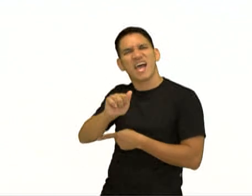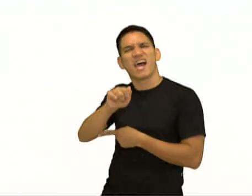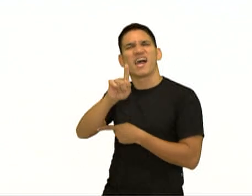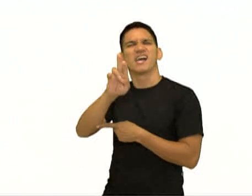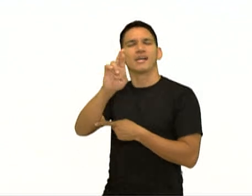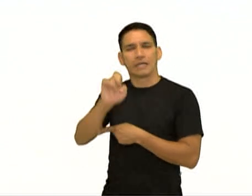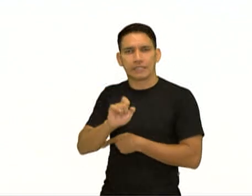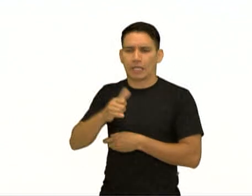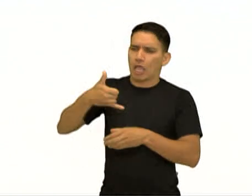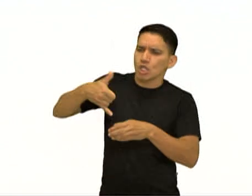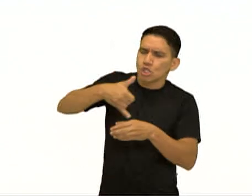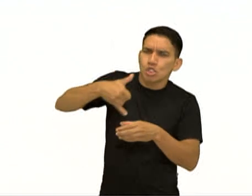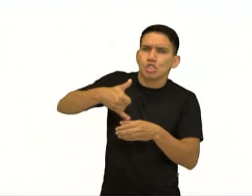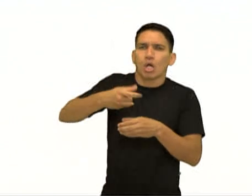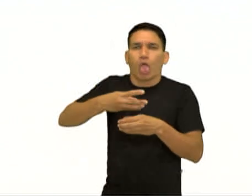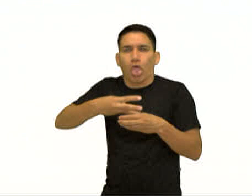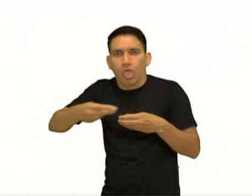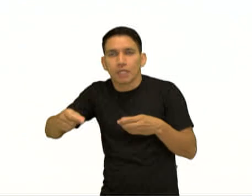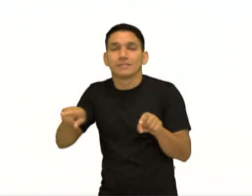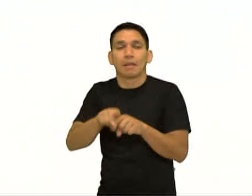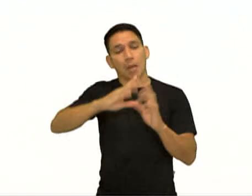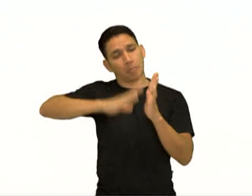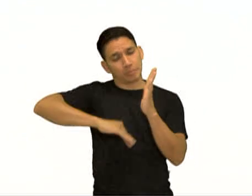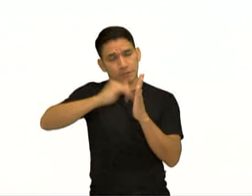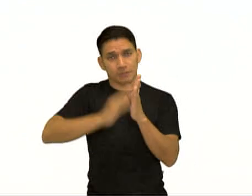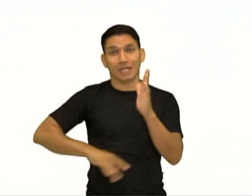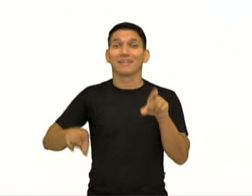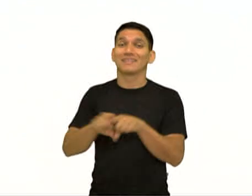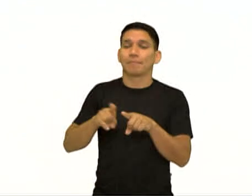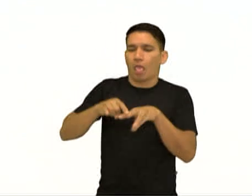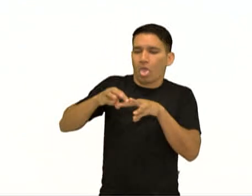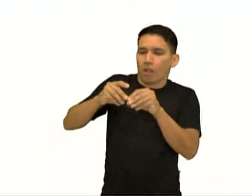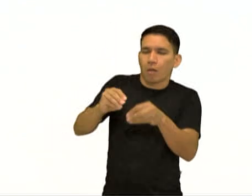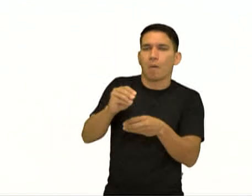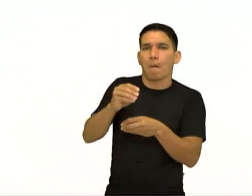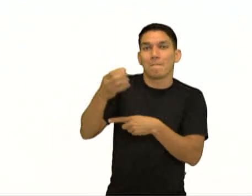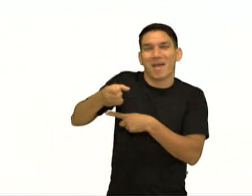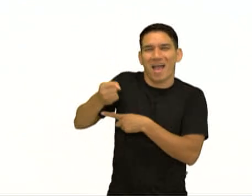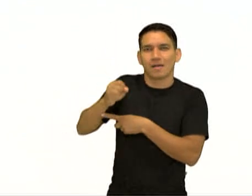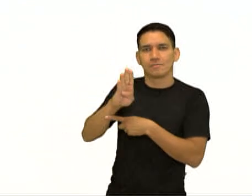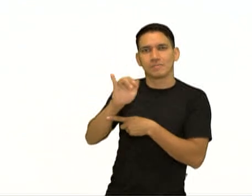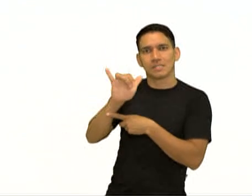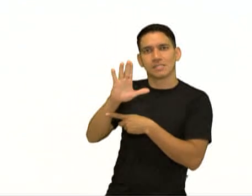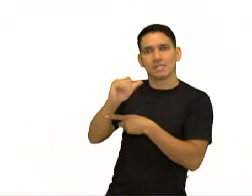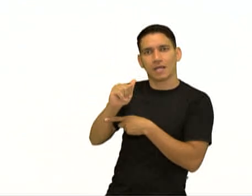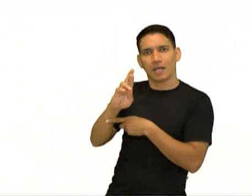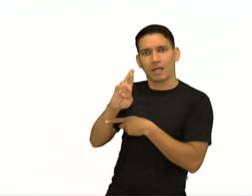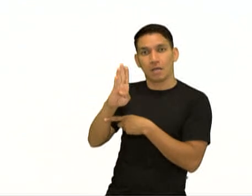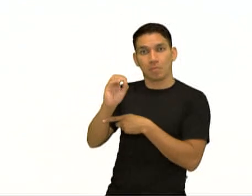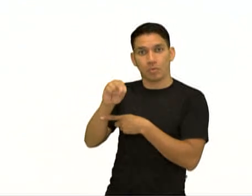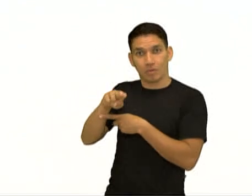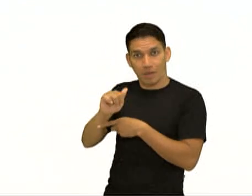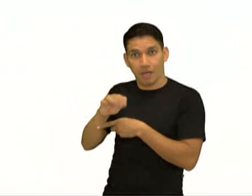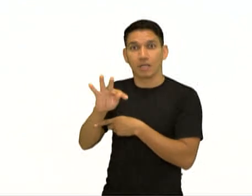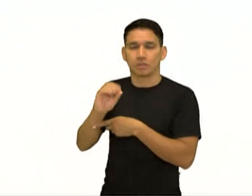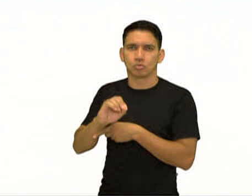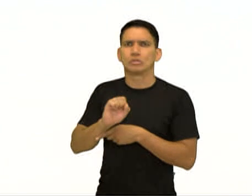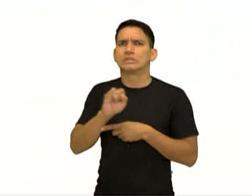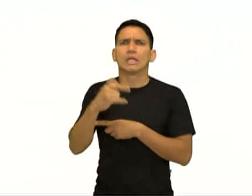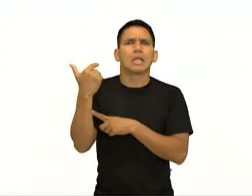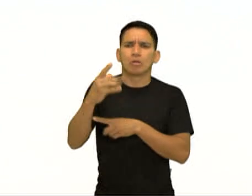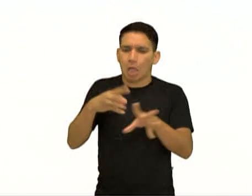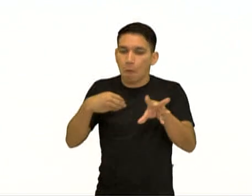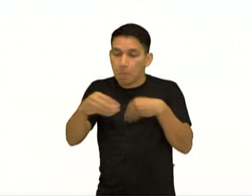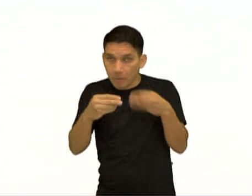líquido, tinta e pincel e também do bicarbonato de sódio. Caso você não disponha de um copo de filme fotográfico, você pode